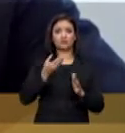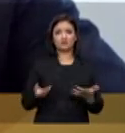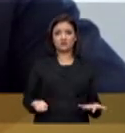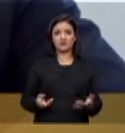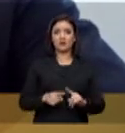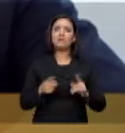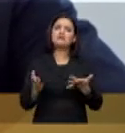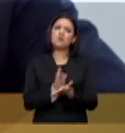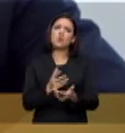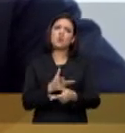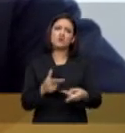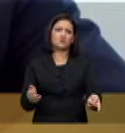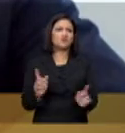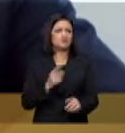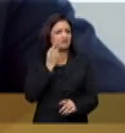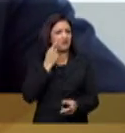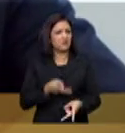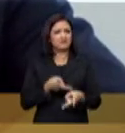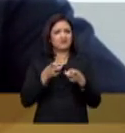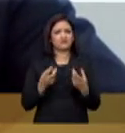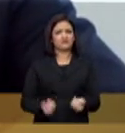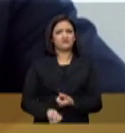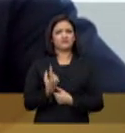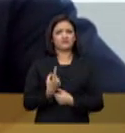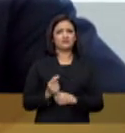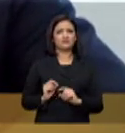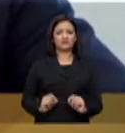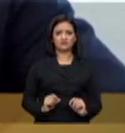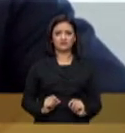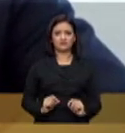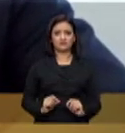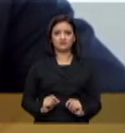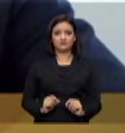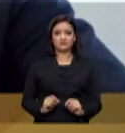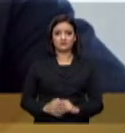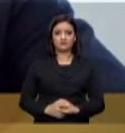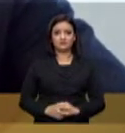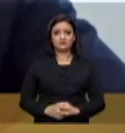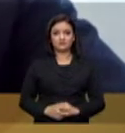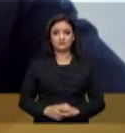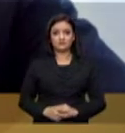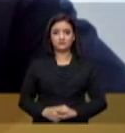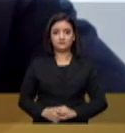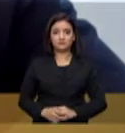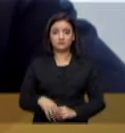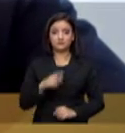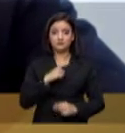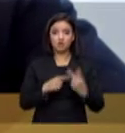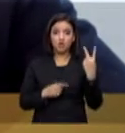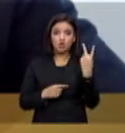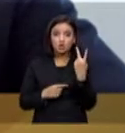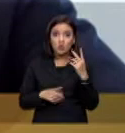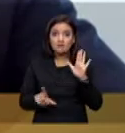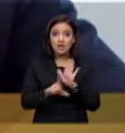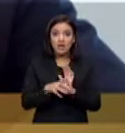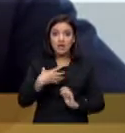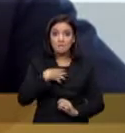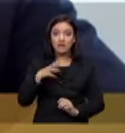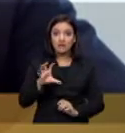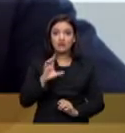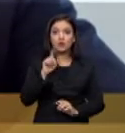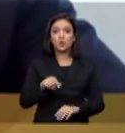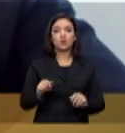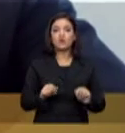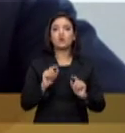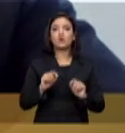paradigmáticos nesse caso. O primeiro fato é que houve a sanção das duas leis baianas foi dada pela Assembleia